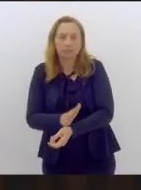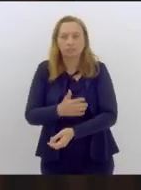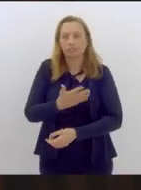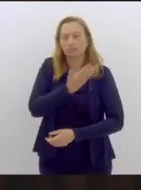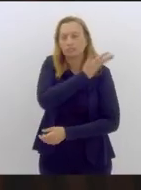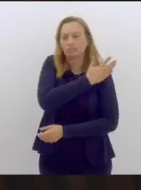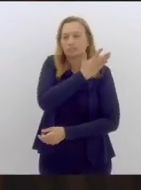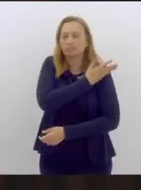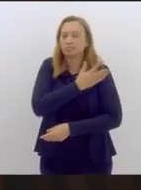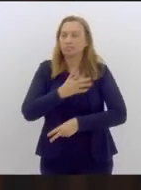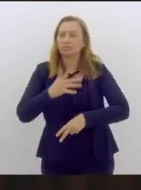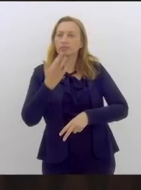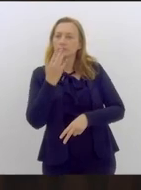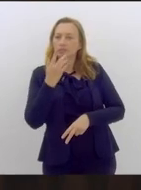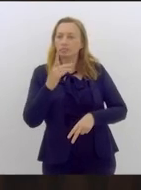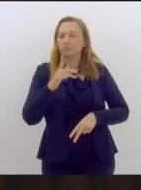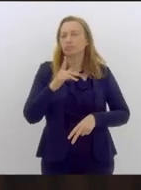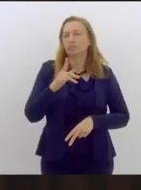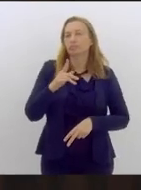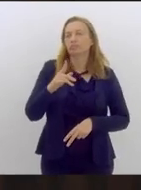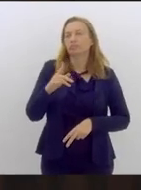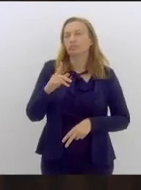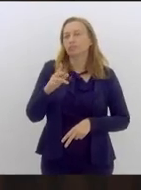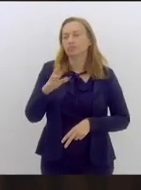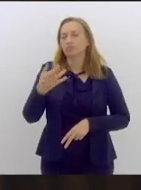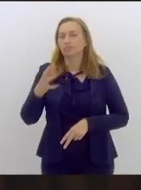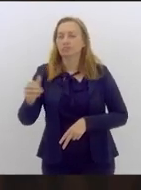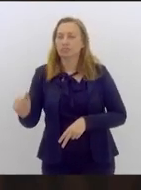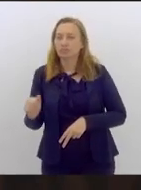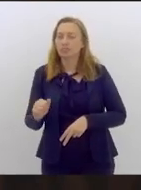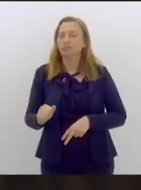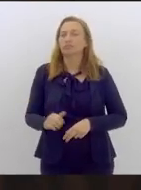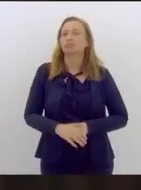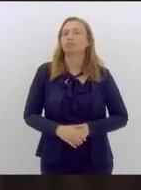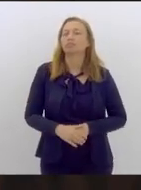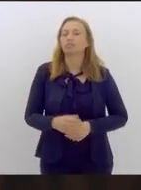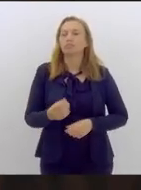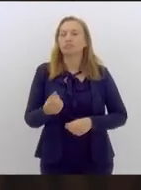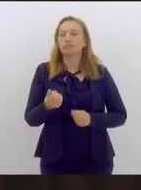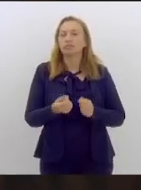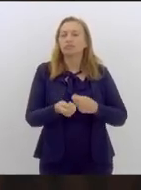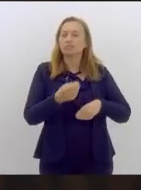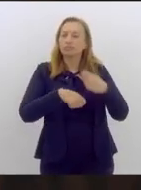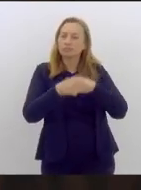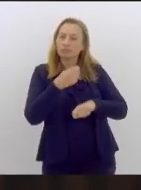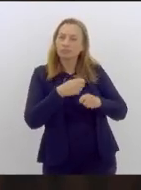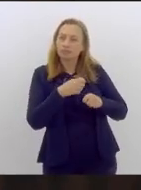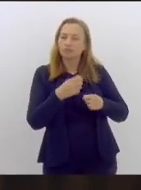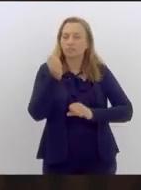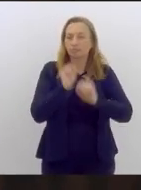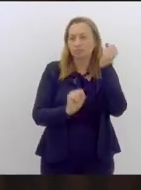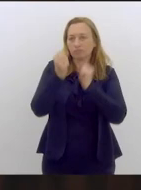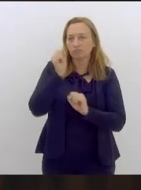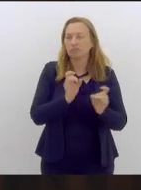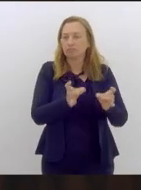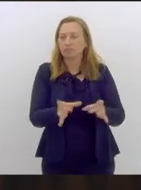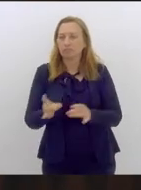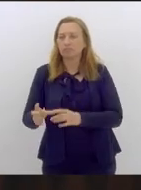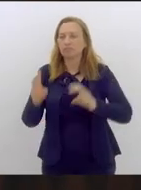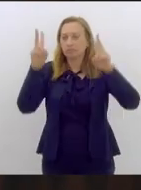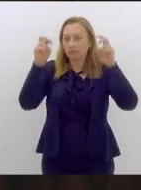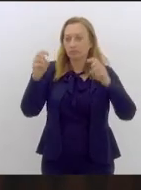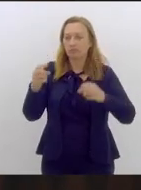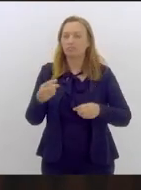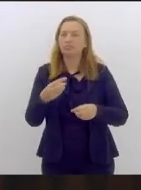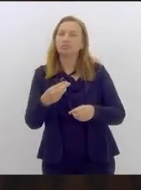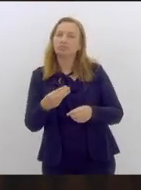Preconceitos de Raça, Cor, Etnia, Religião e Procedência Nacional, de Economia, Indústria e Comércio, de Assuntos Municipais e